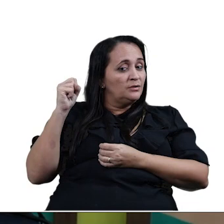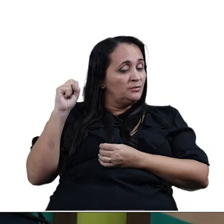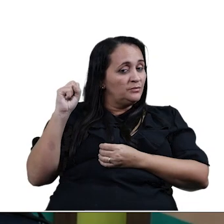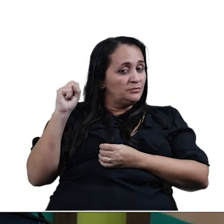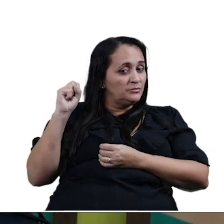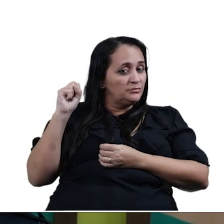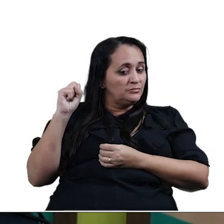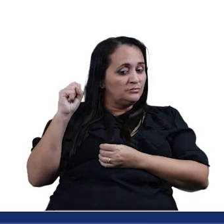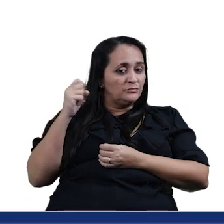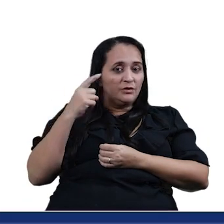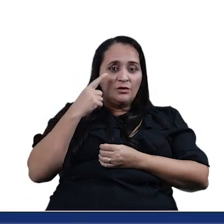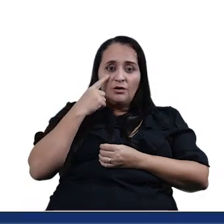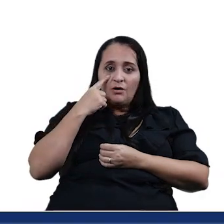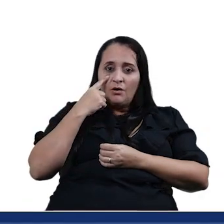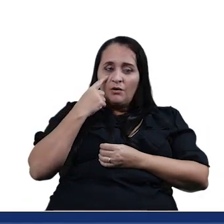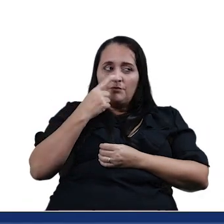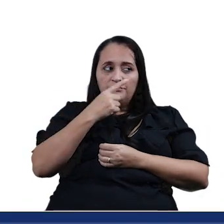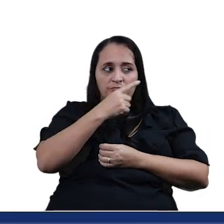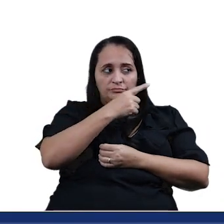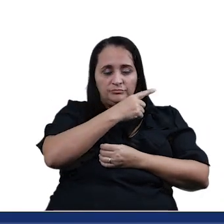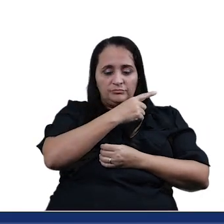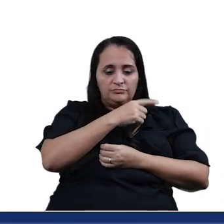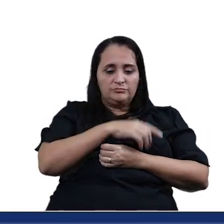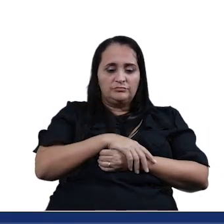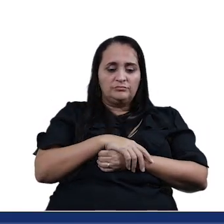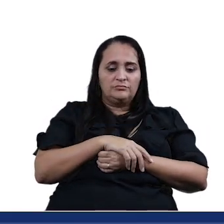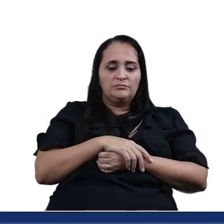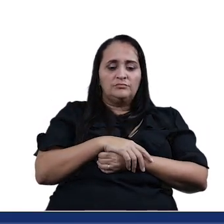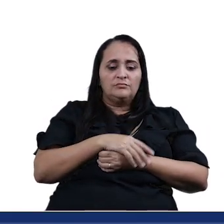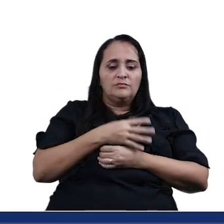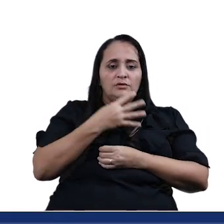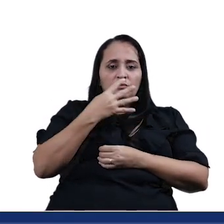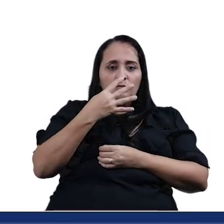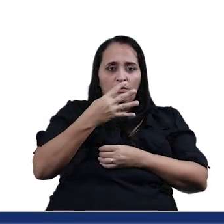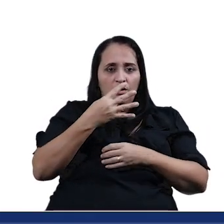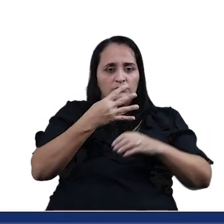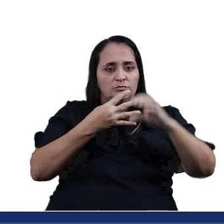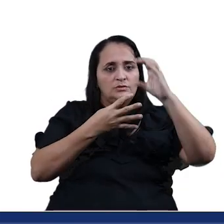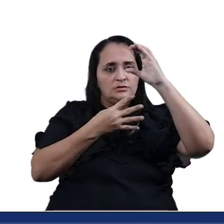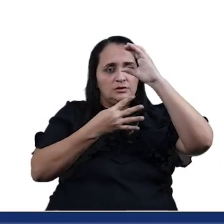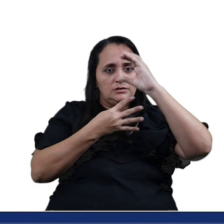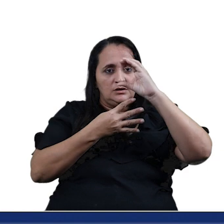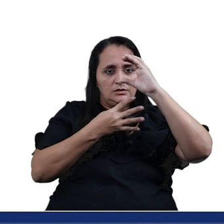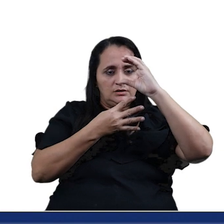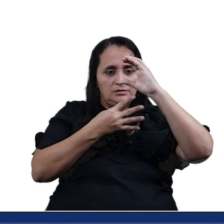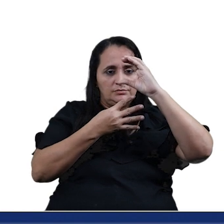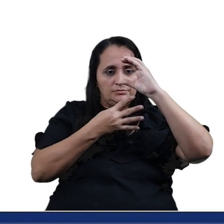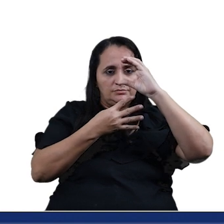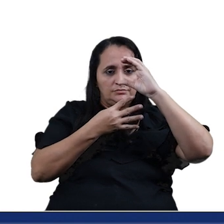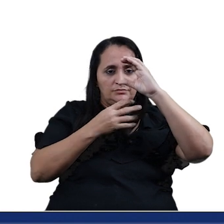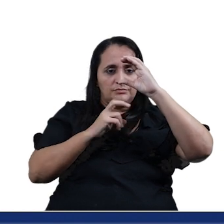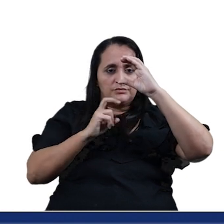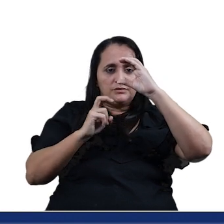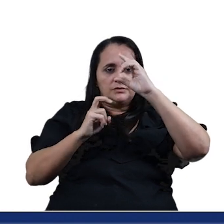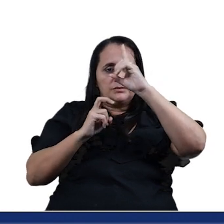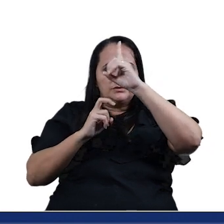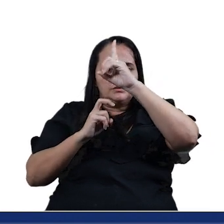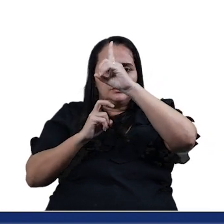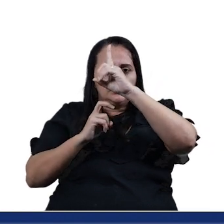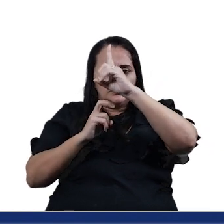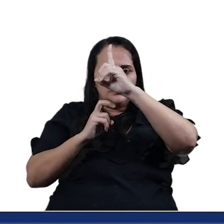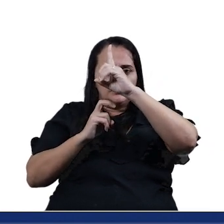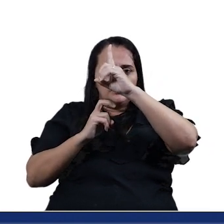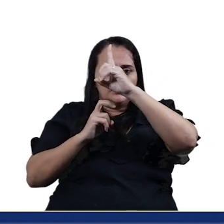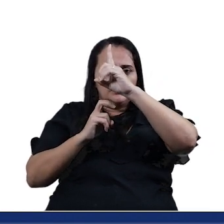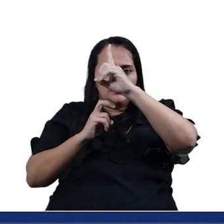458. Aqui o 4 está na ordem das centenas, o 5 na